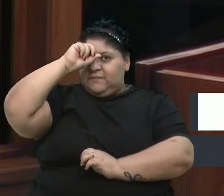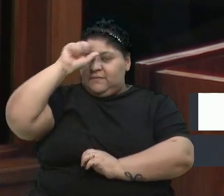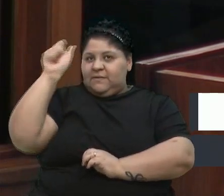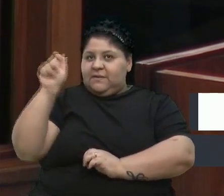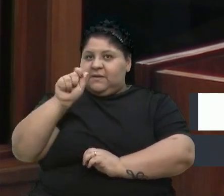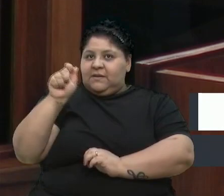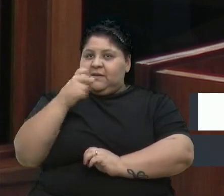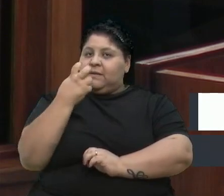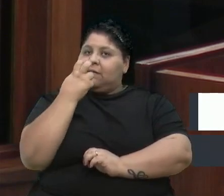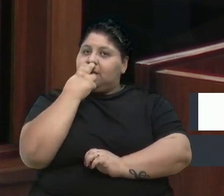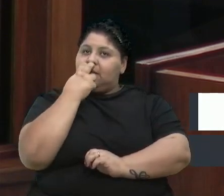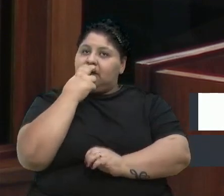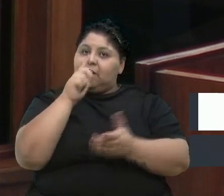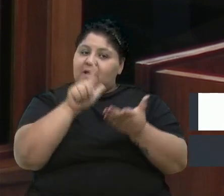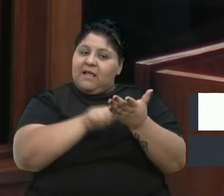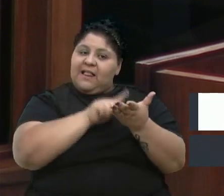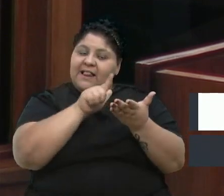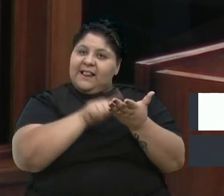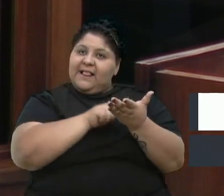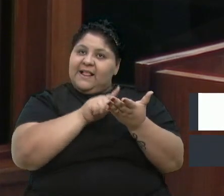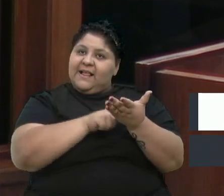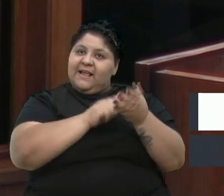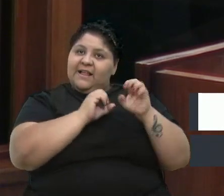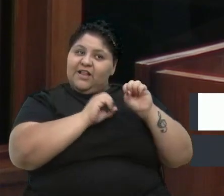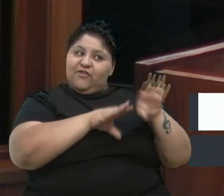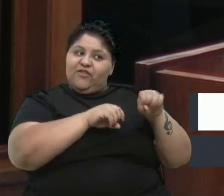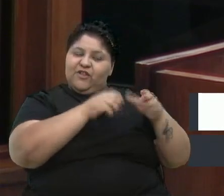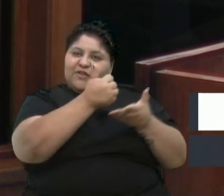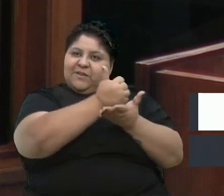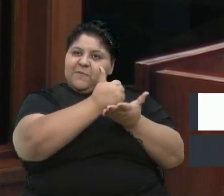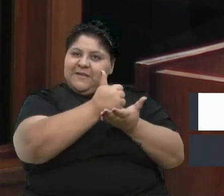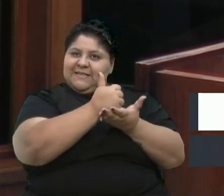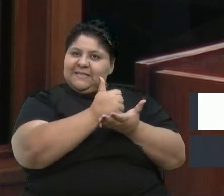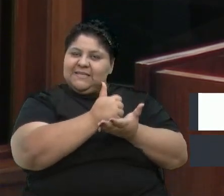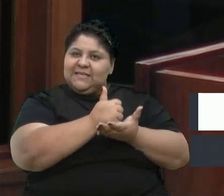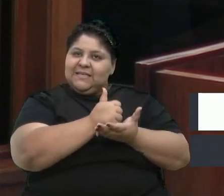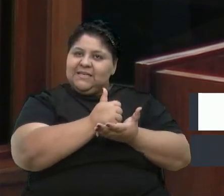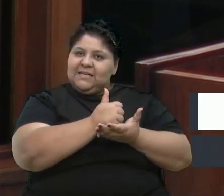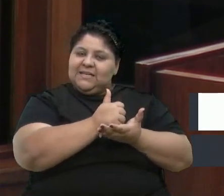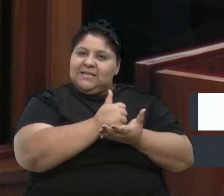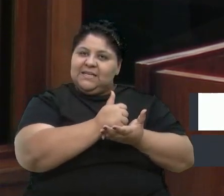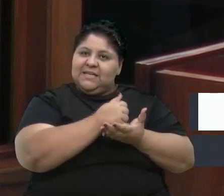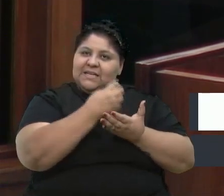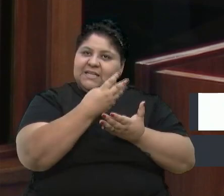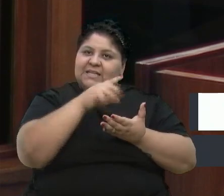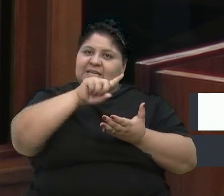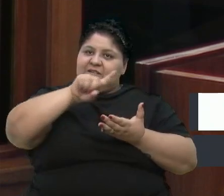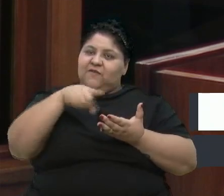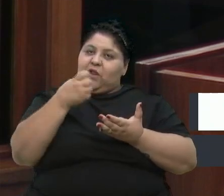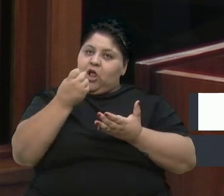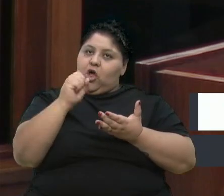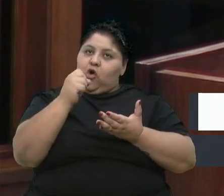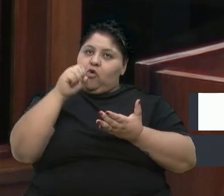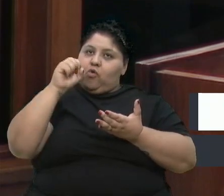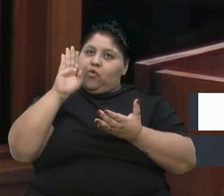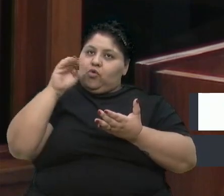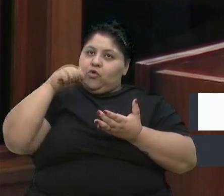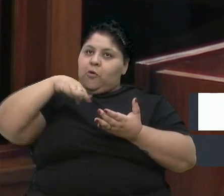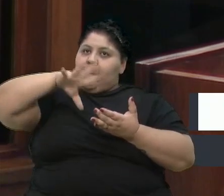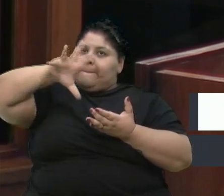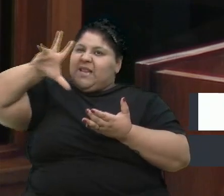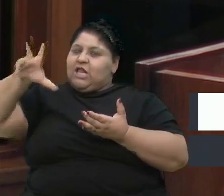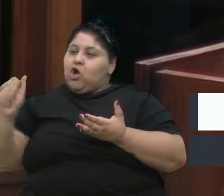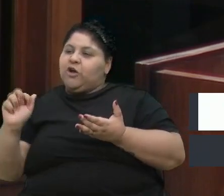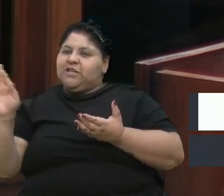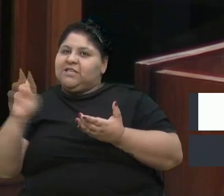gás, livros didáticos na educação básica. Foram 3,8 bilhões de bloqueio no